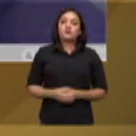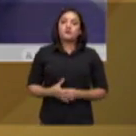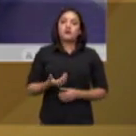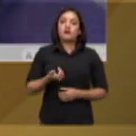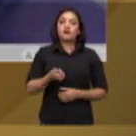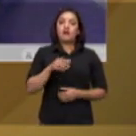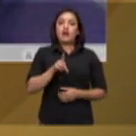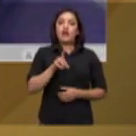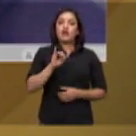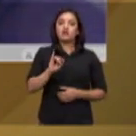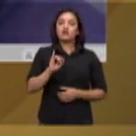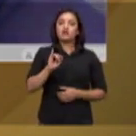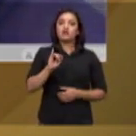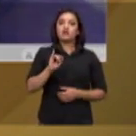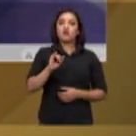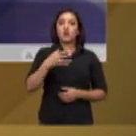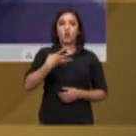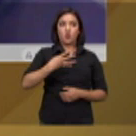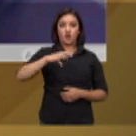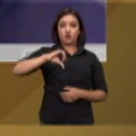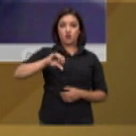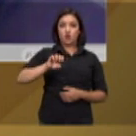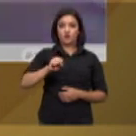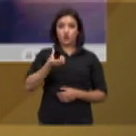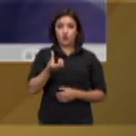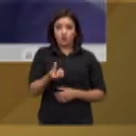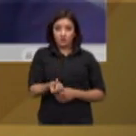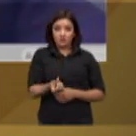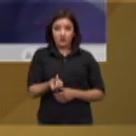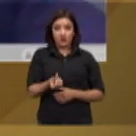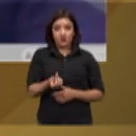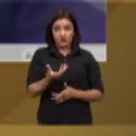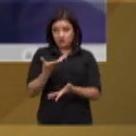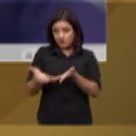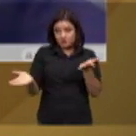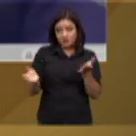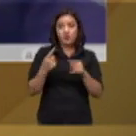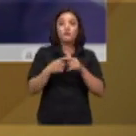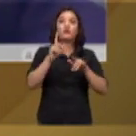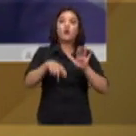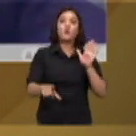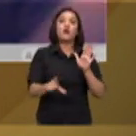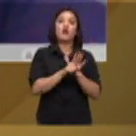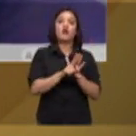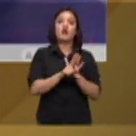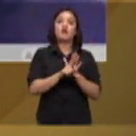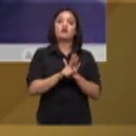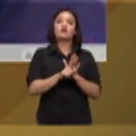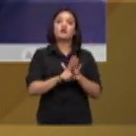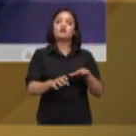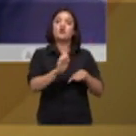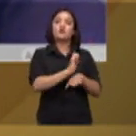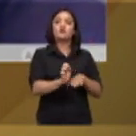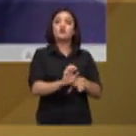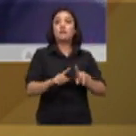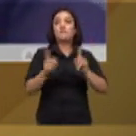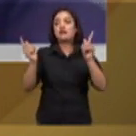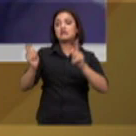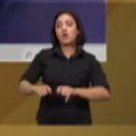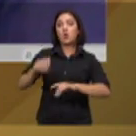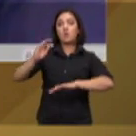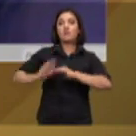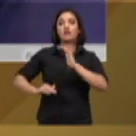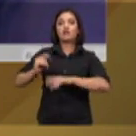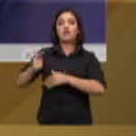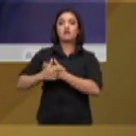ADIM 4986 cai por este ponto, porque se trata de legislação estadual em matéria de competência da União,